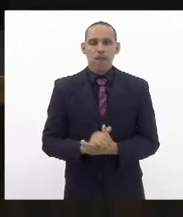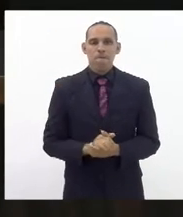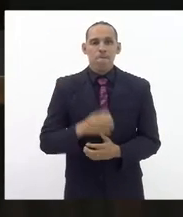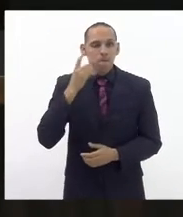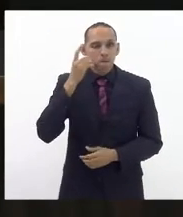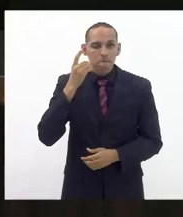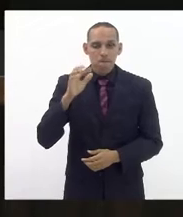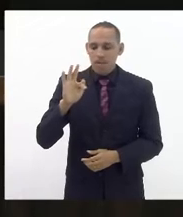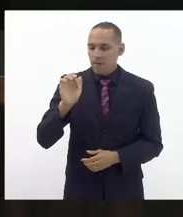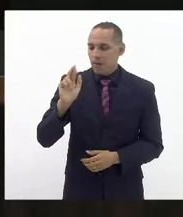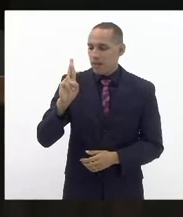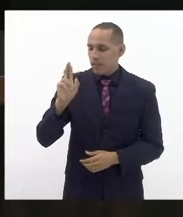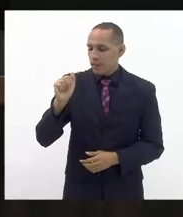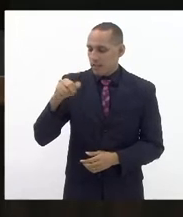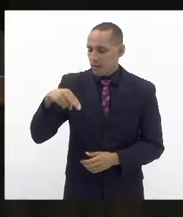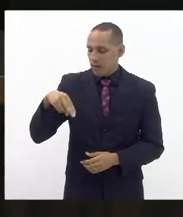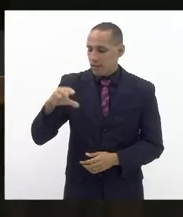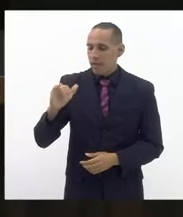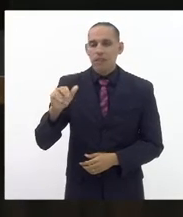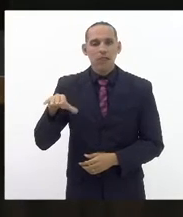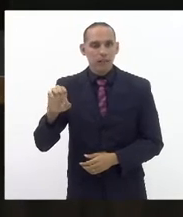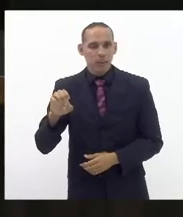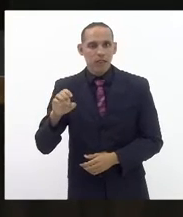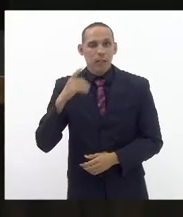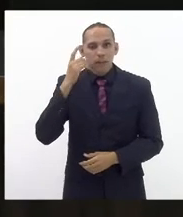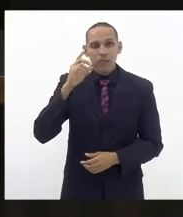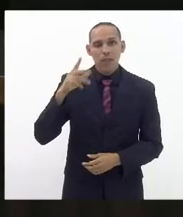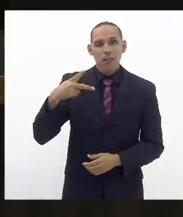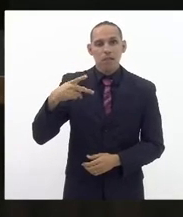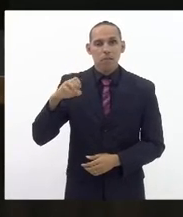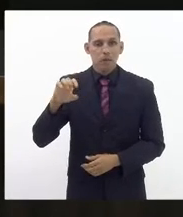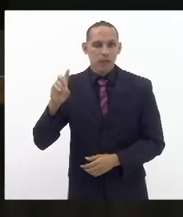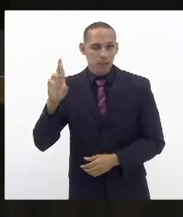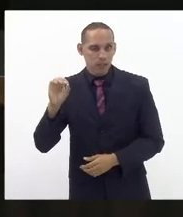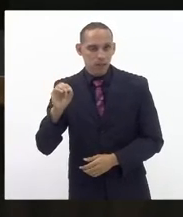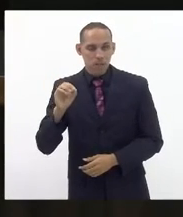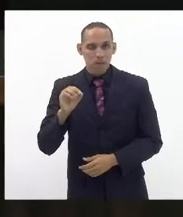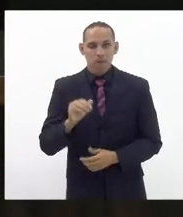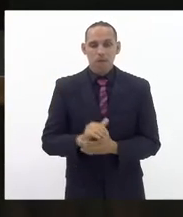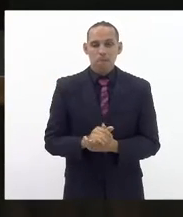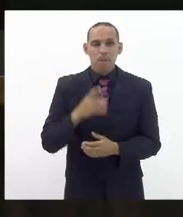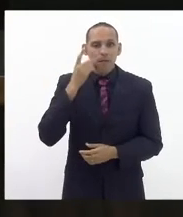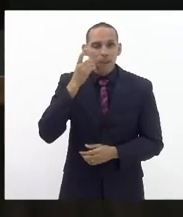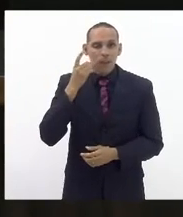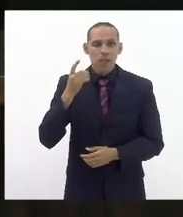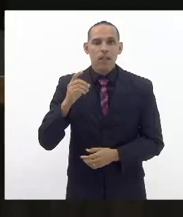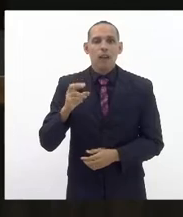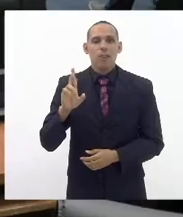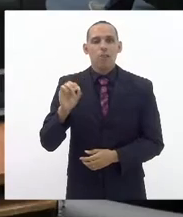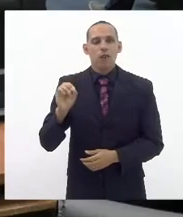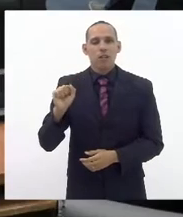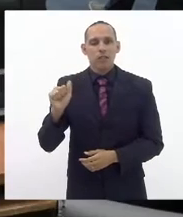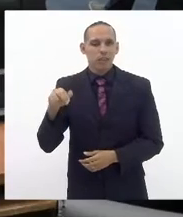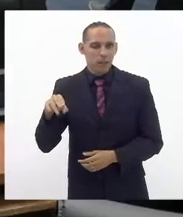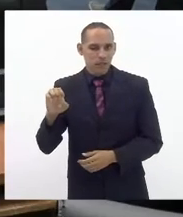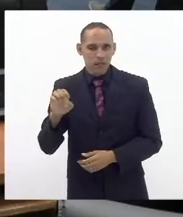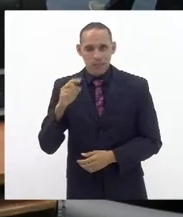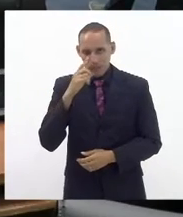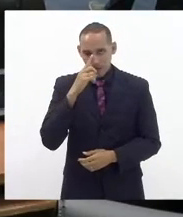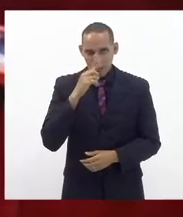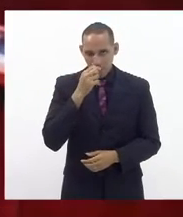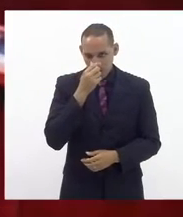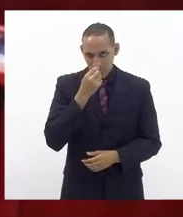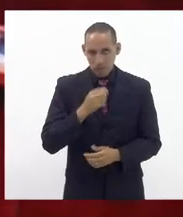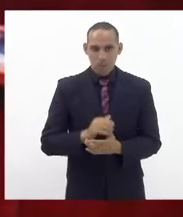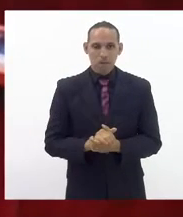Deputada Franciane Mota. Deputado Pedro Ricardo. Deputada Rosane Félix.